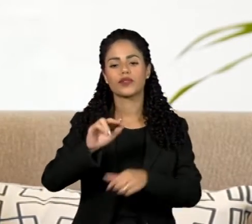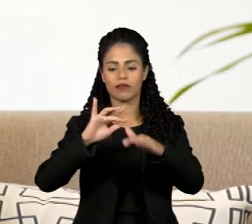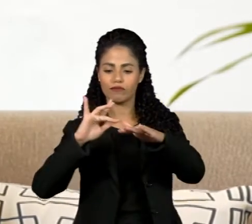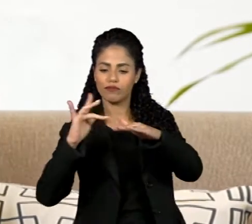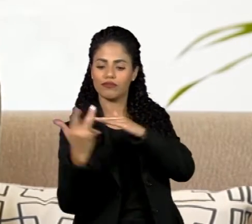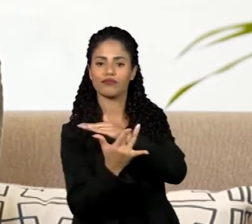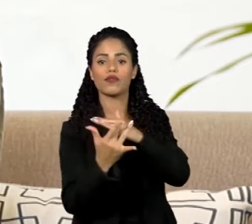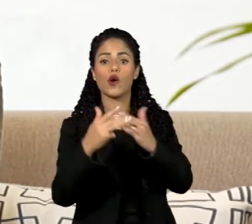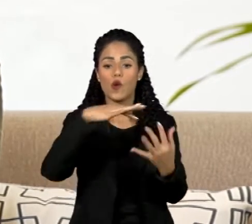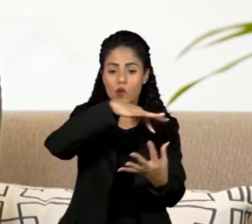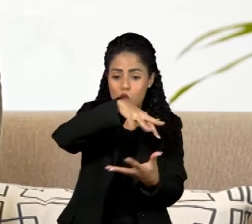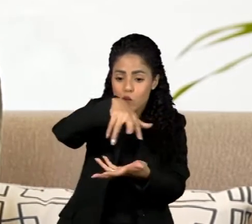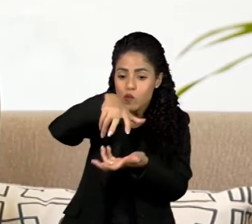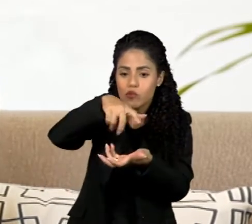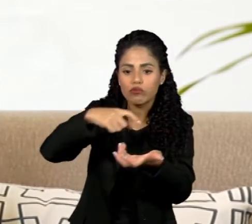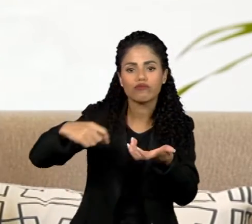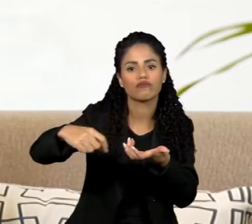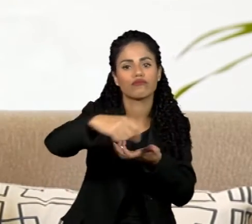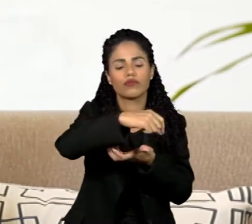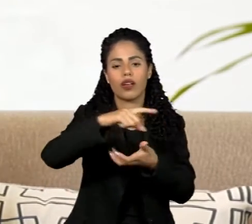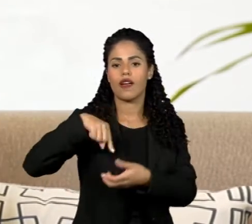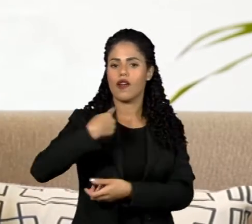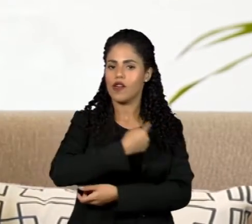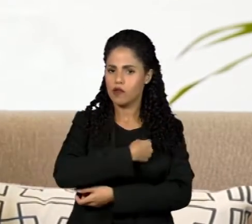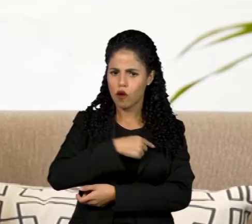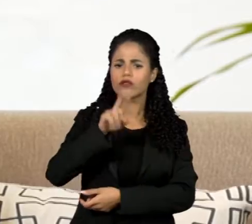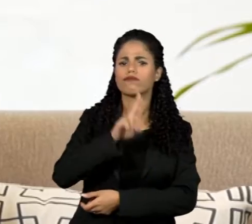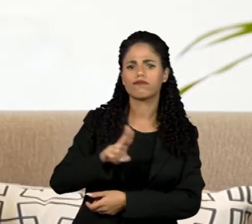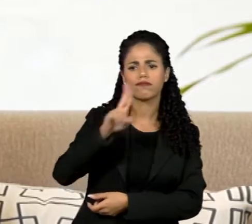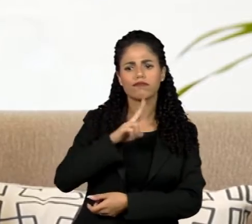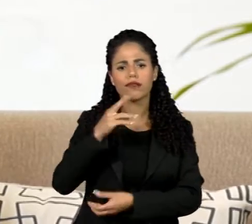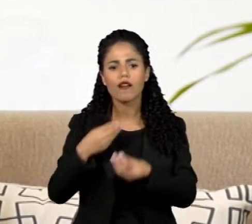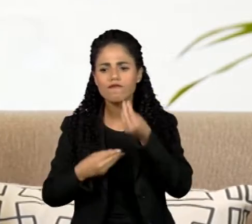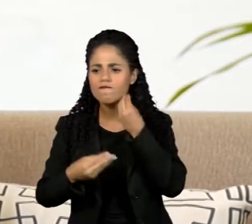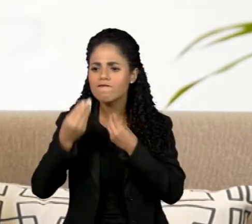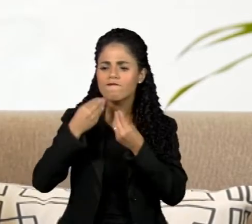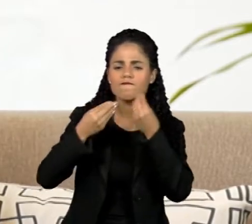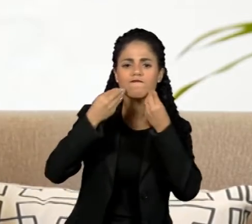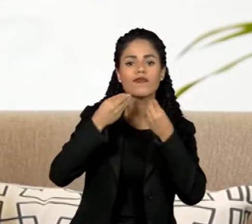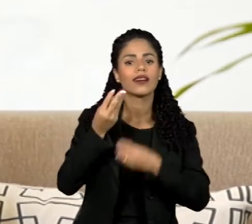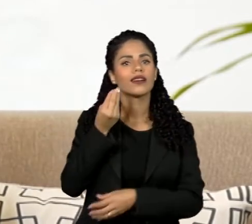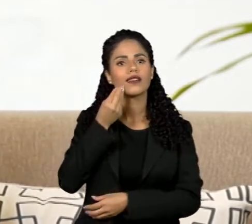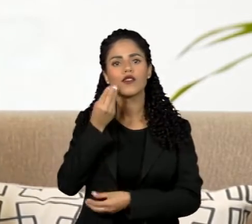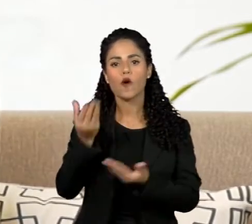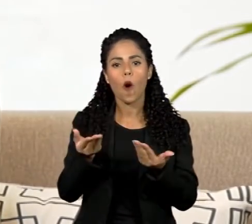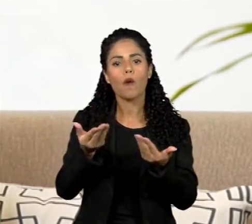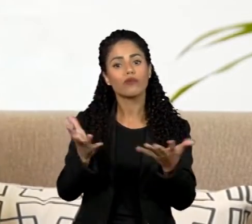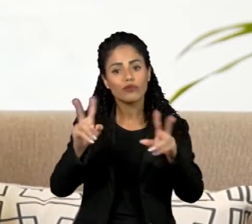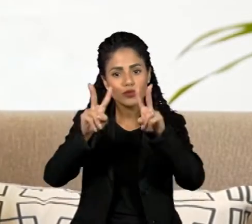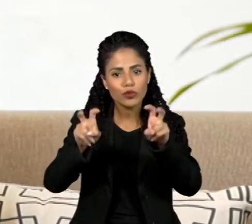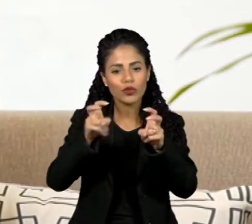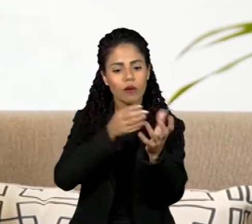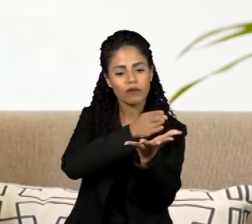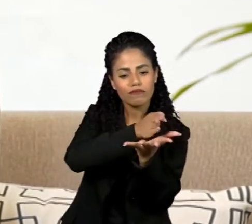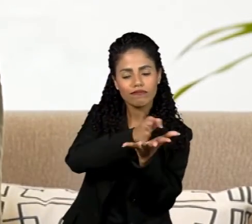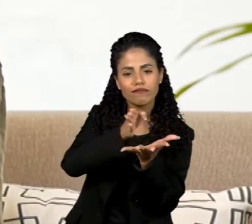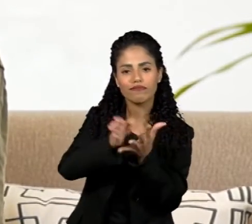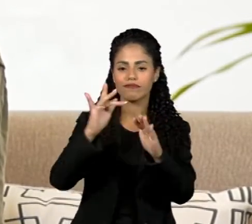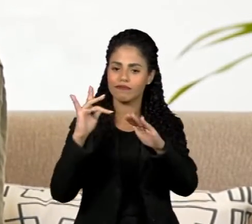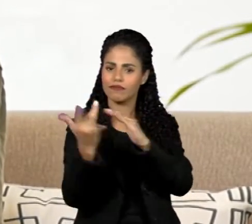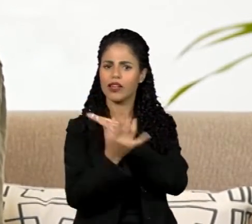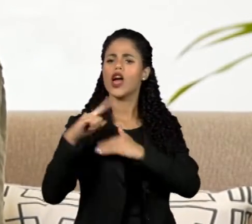nós somos um celeiro de experimentação e testes quando a gente fala desse nicho, porque a gente de fato é